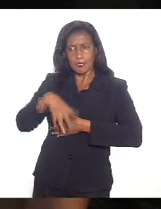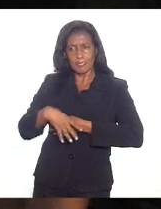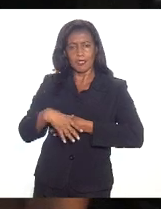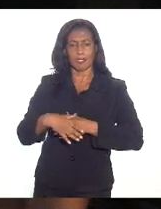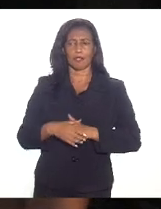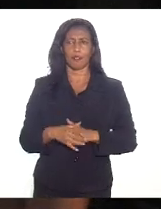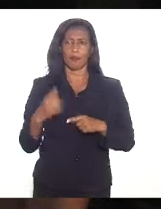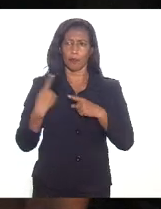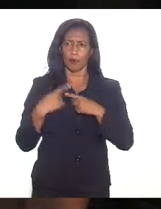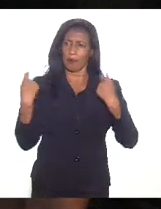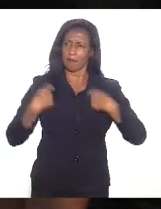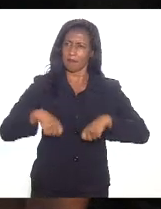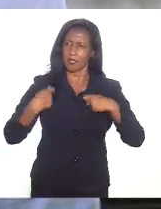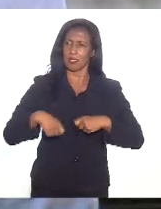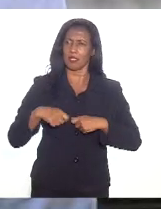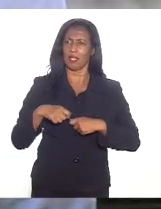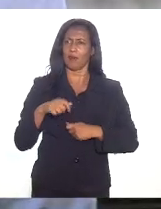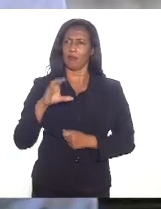SEDAI, senhor presidente.